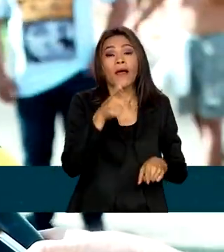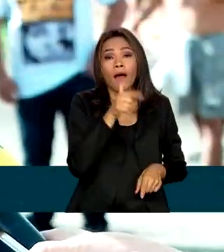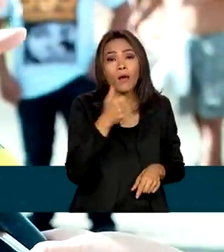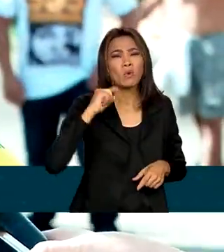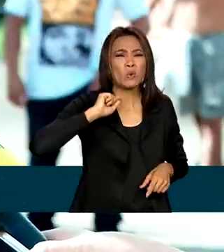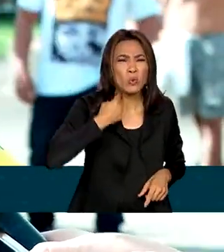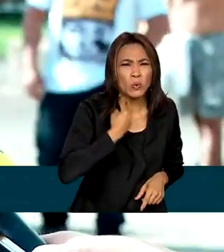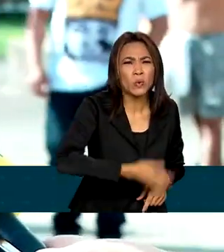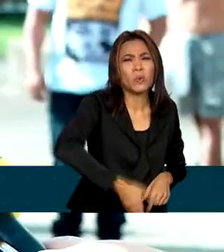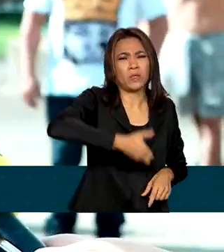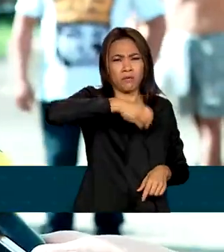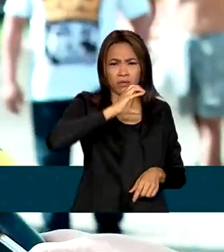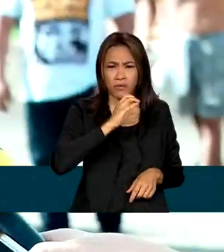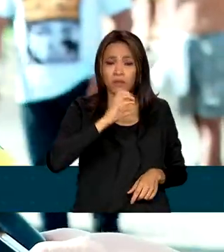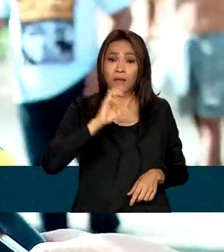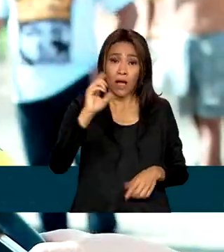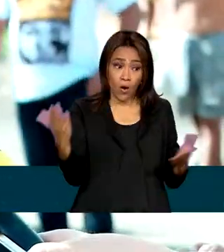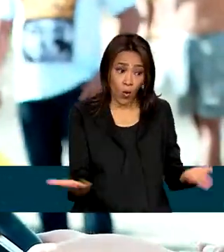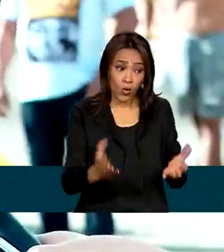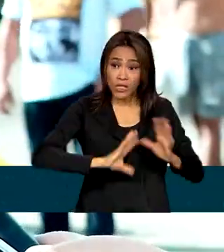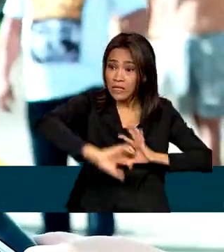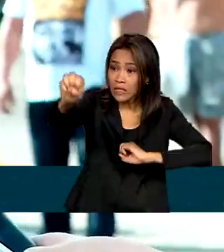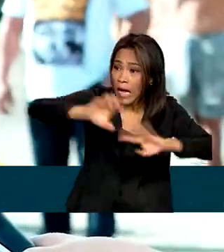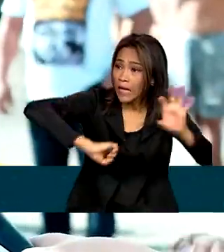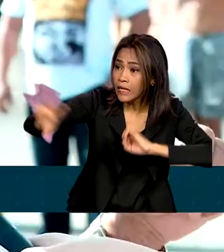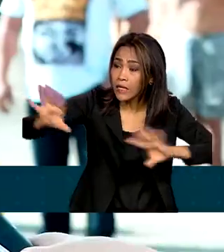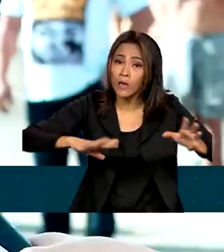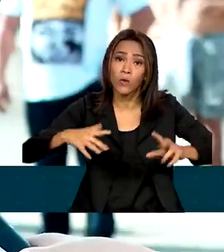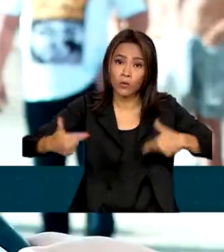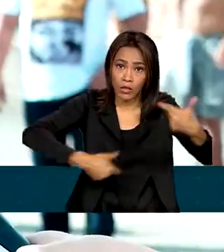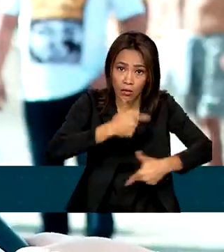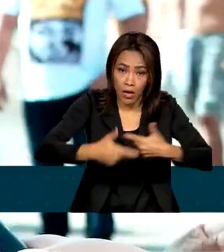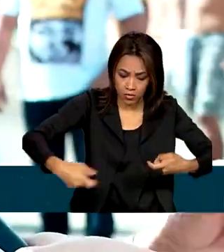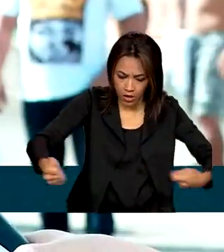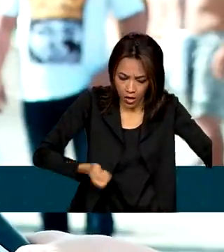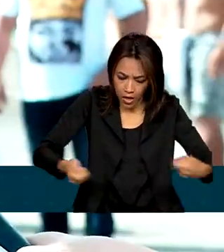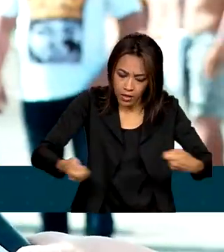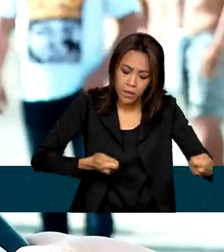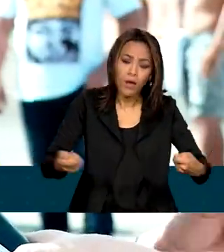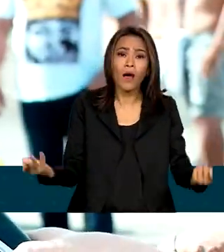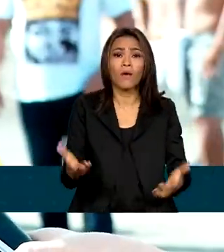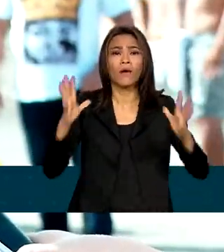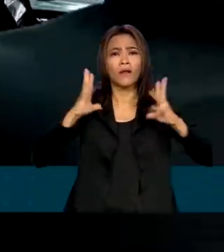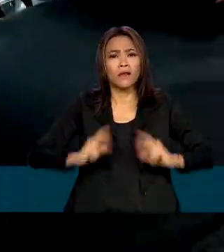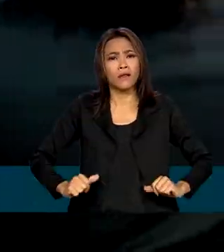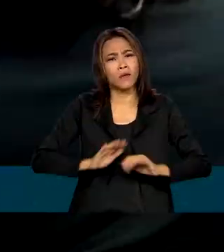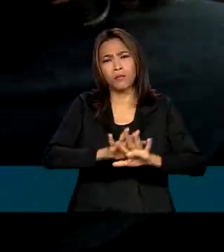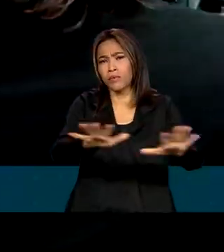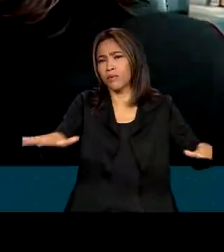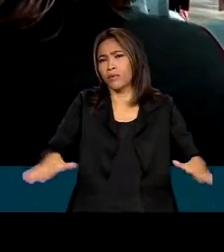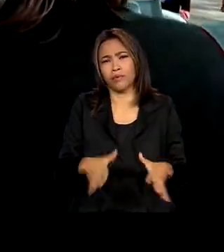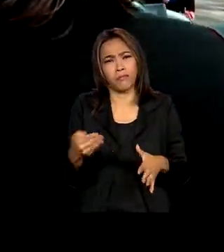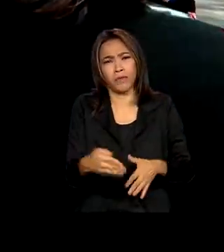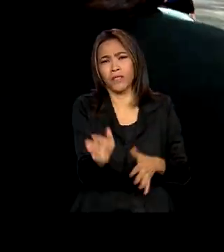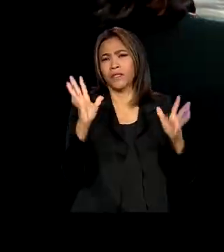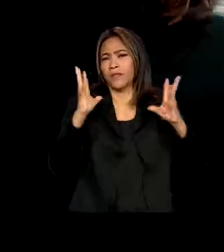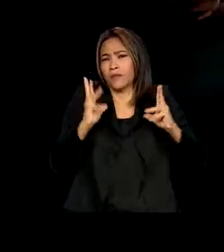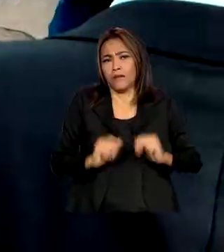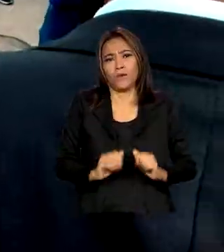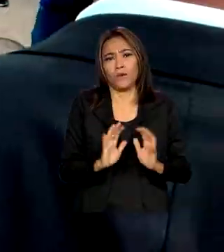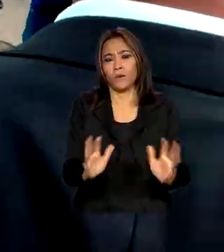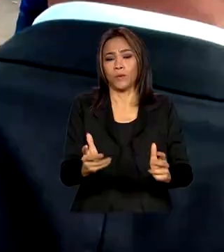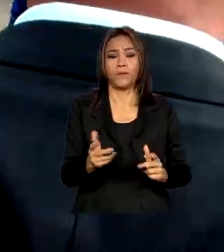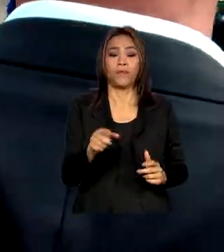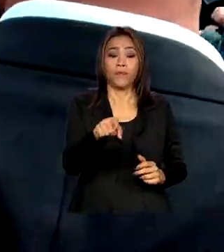Hoje, depois que saíram os garimpeiros, nós estamos muito sadios, muito bem ali, porque água limpa, peixe limpa. Na visita que fez